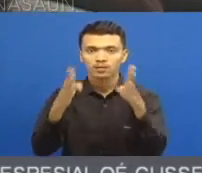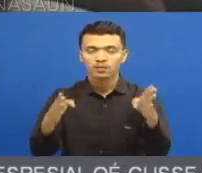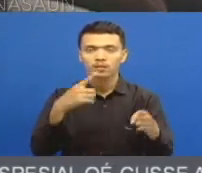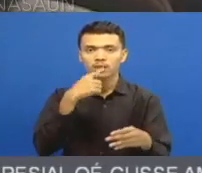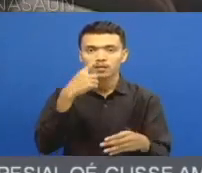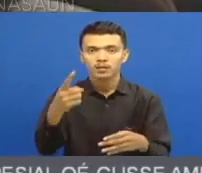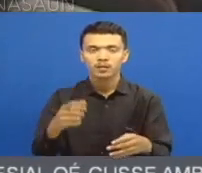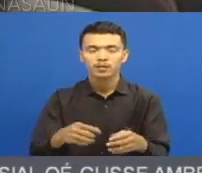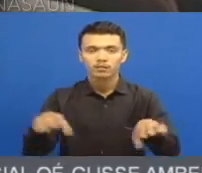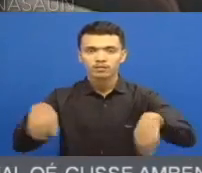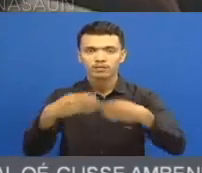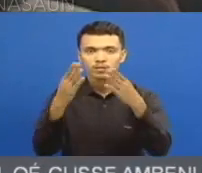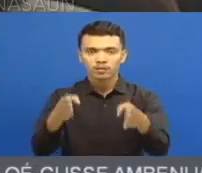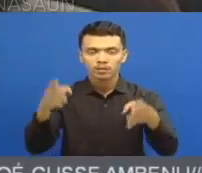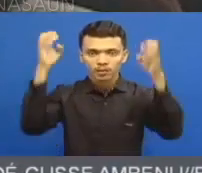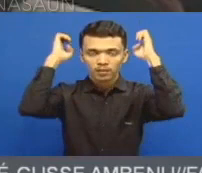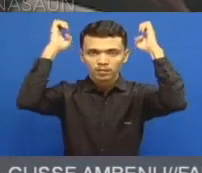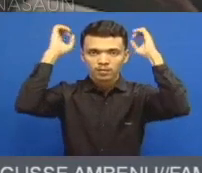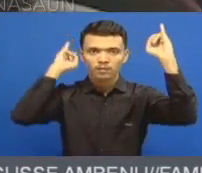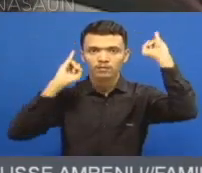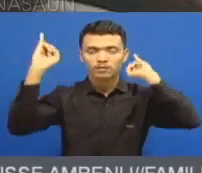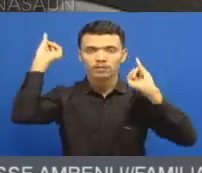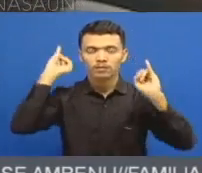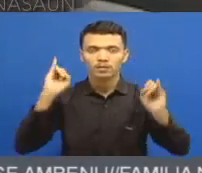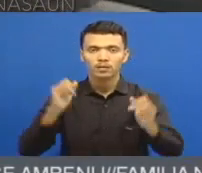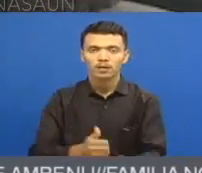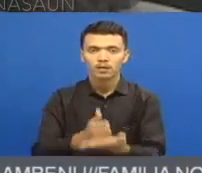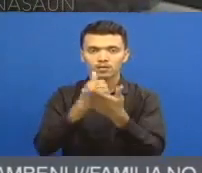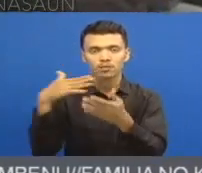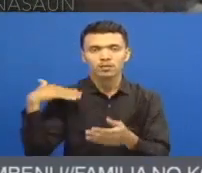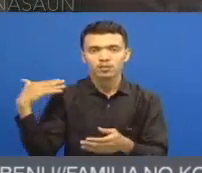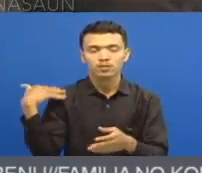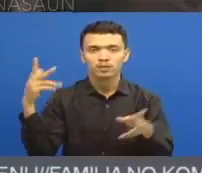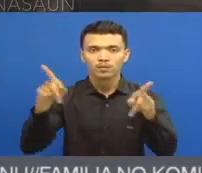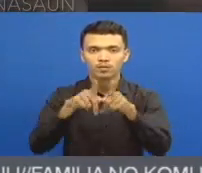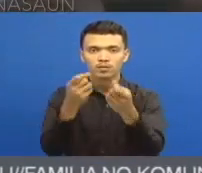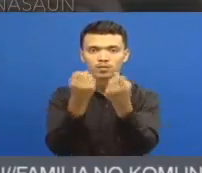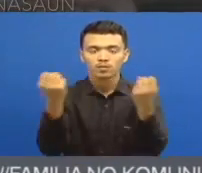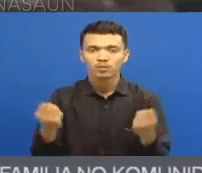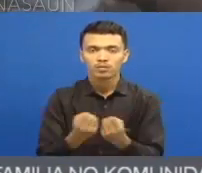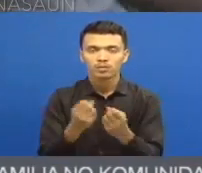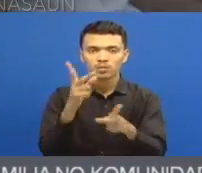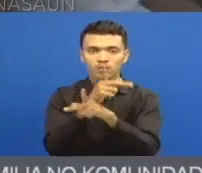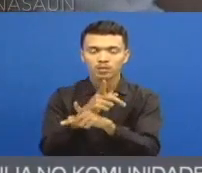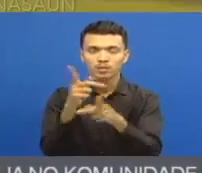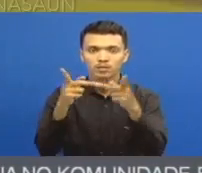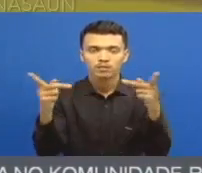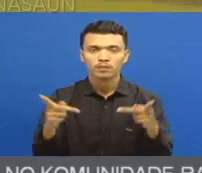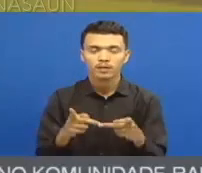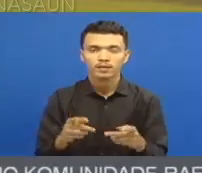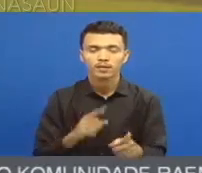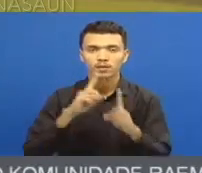argumenta, técnico Centro de Educação e Informação Ambiental, capacita jovem e posto no suco o cuidado ambiente.